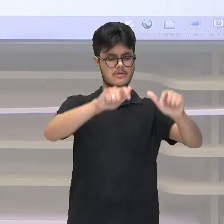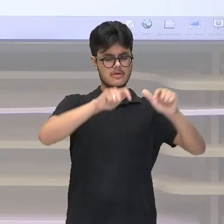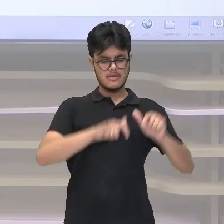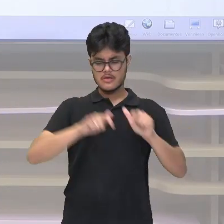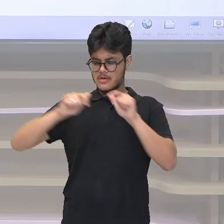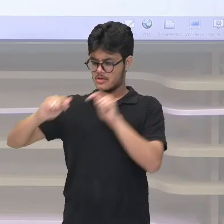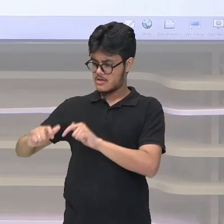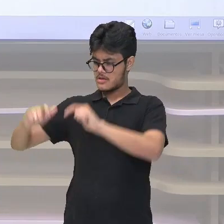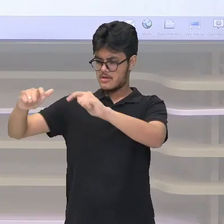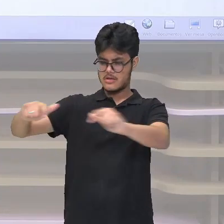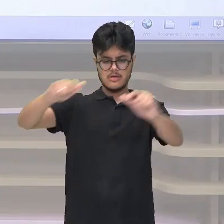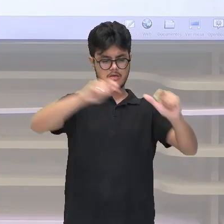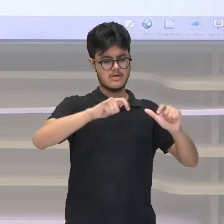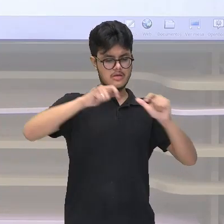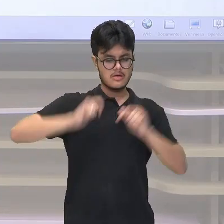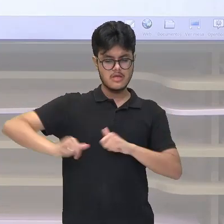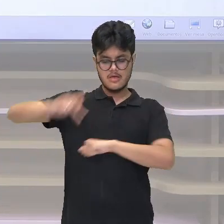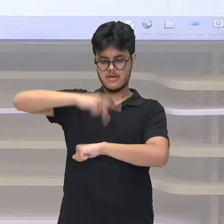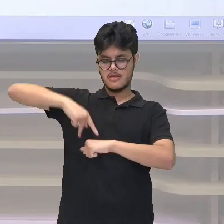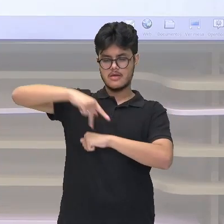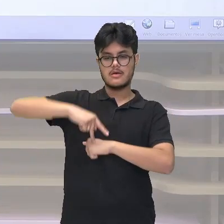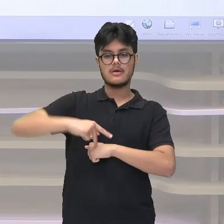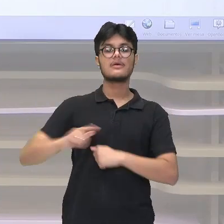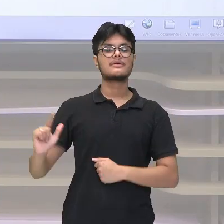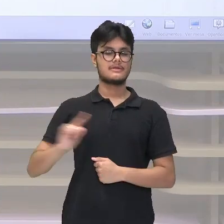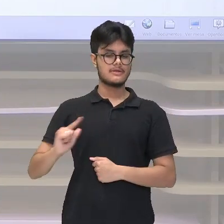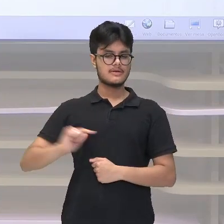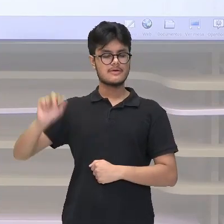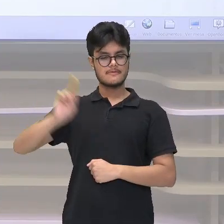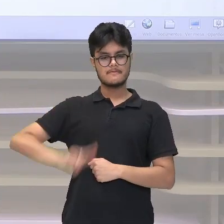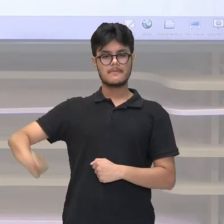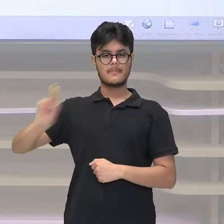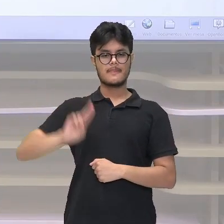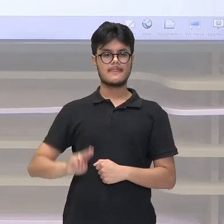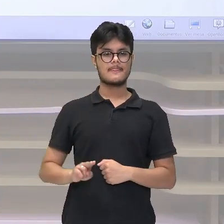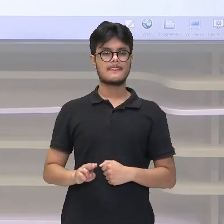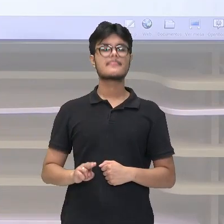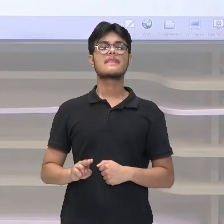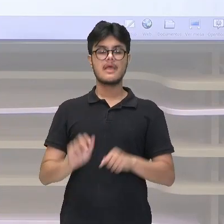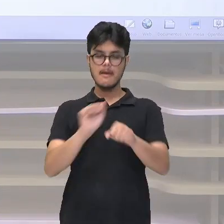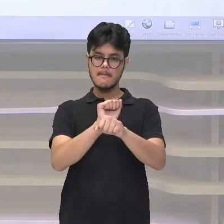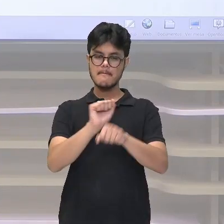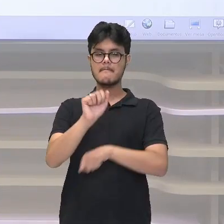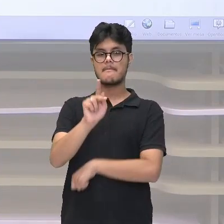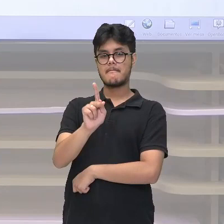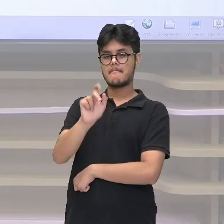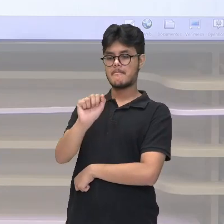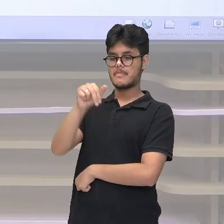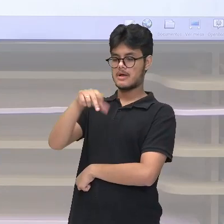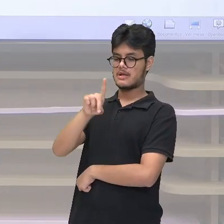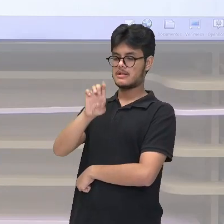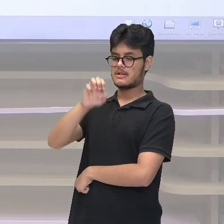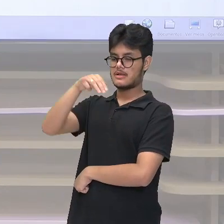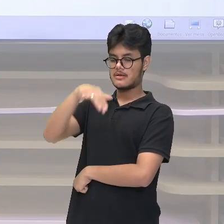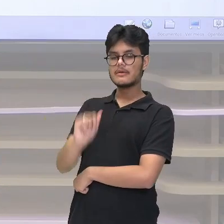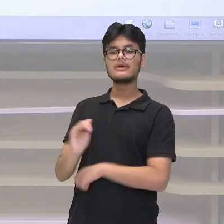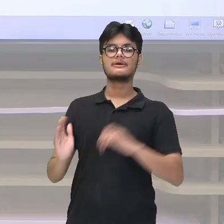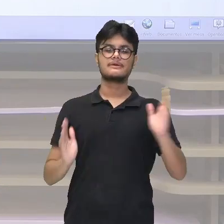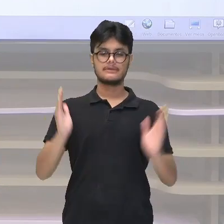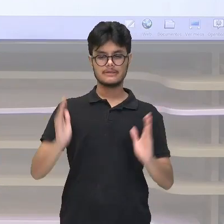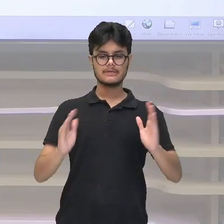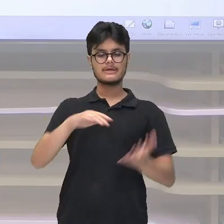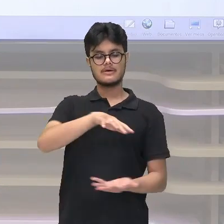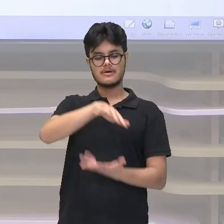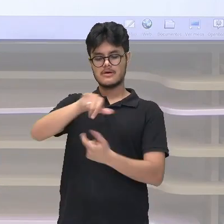acomete vários países, aí nós já utilizamos o termo pandemia, e esse termo foi